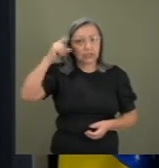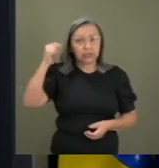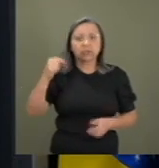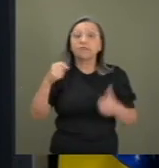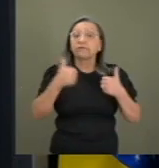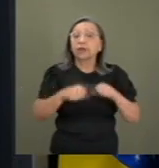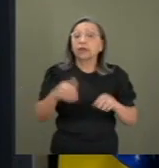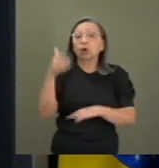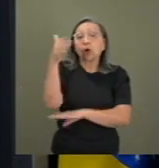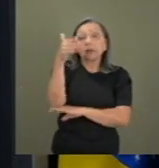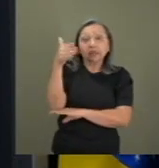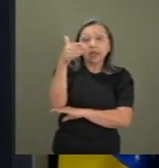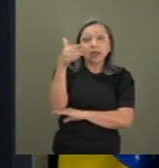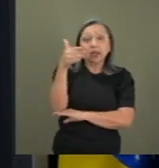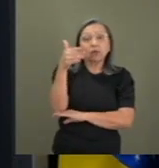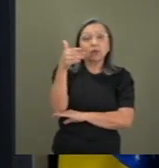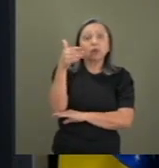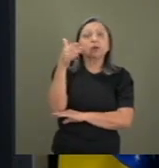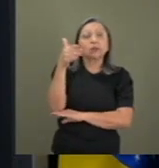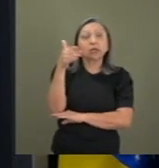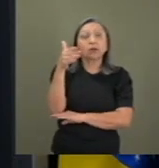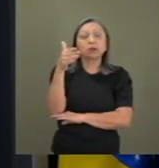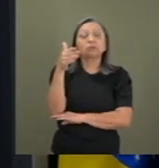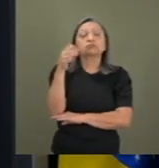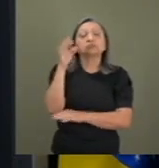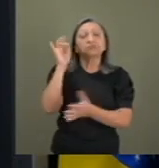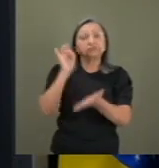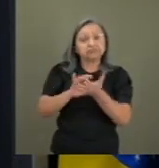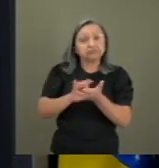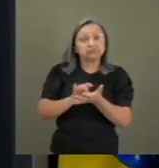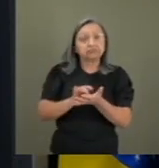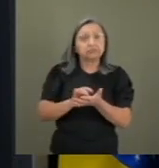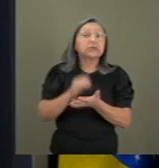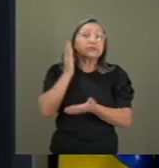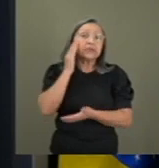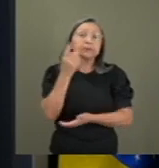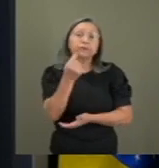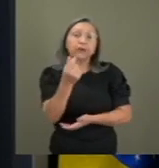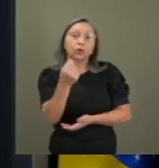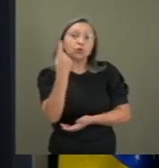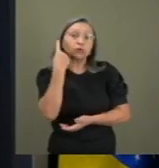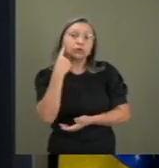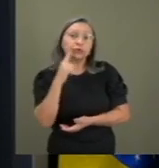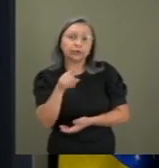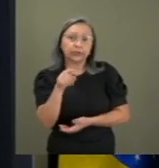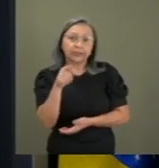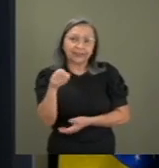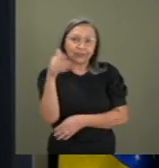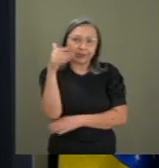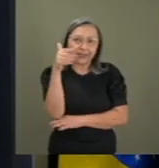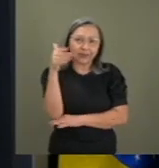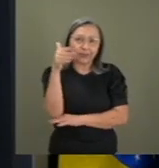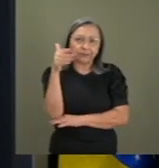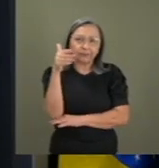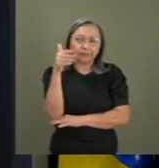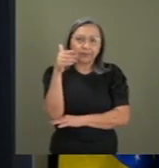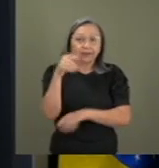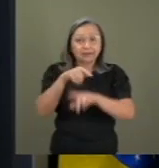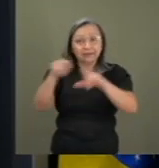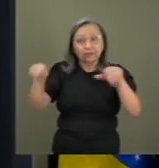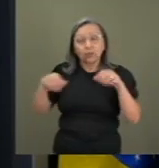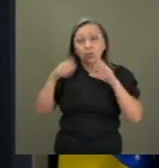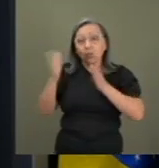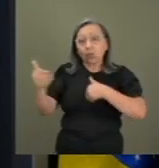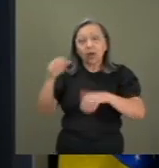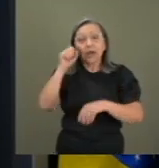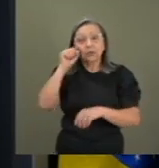hospedaram no Marriott Grosvenor House London. Sabe quanto é que custa a diária da suíte presidencial?